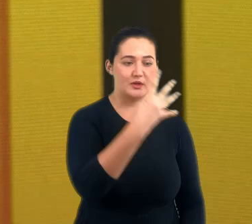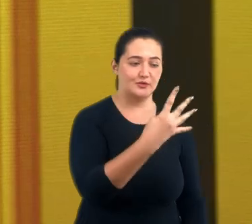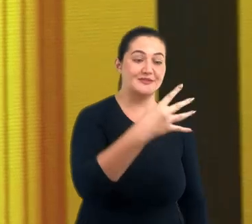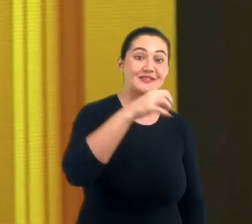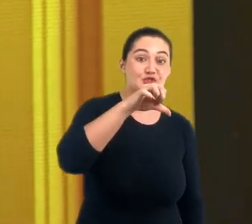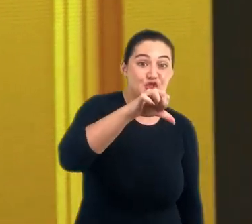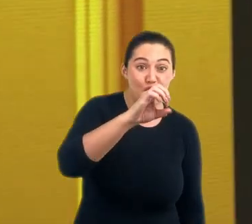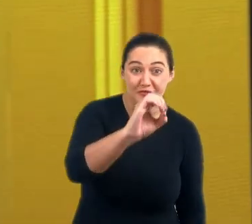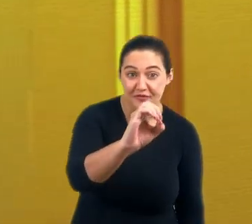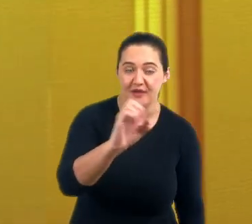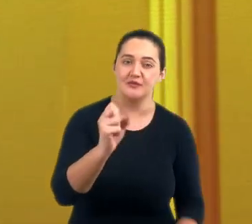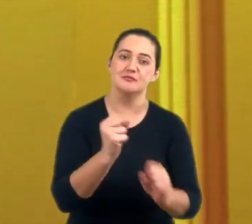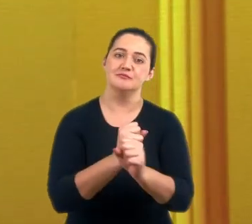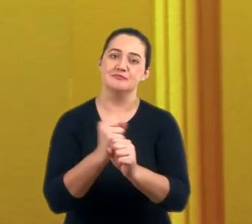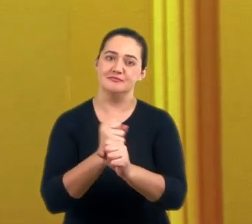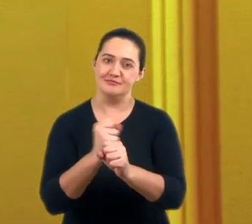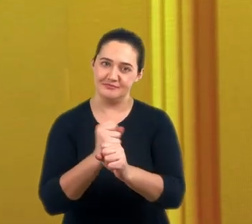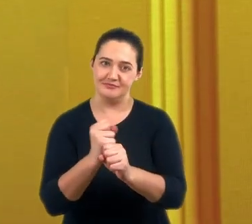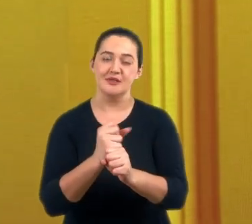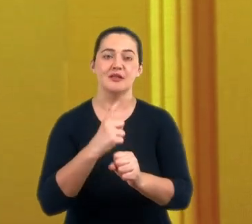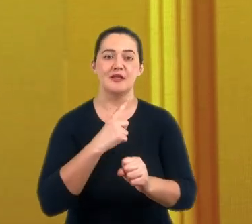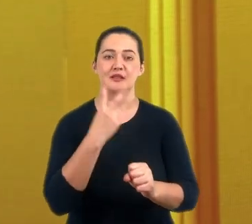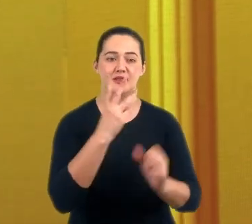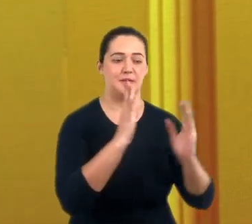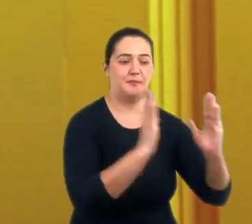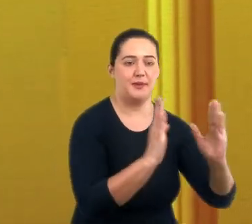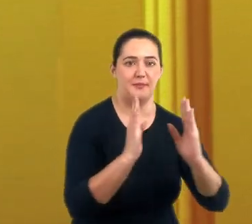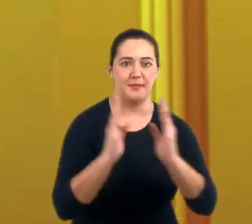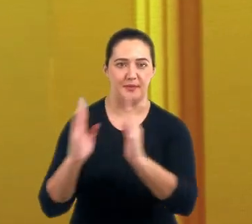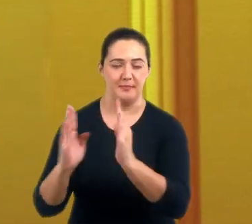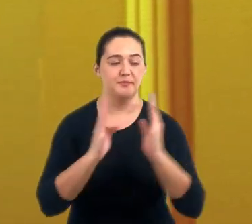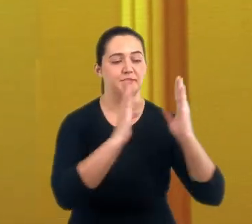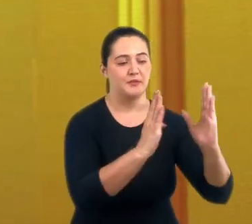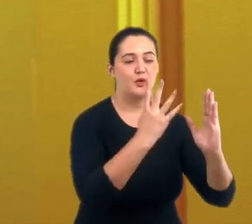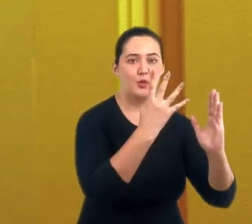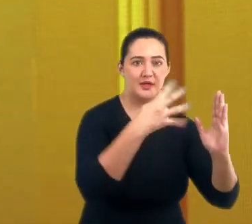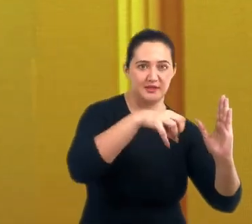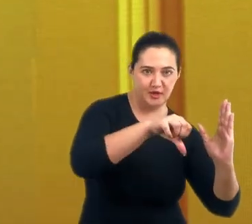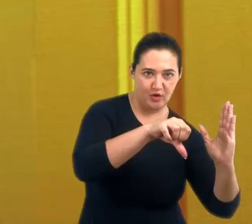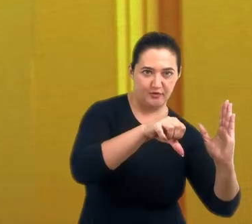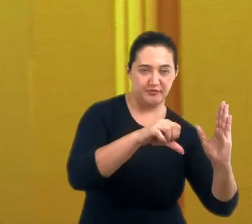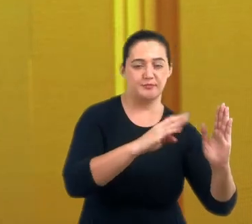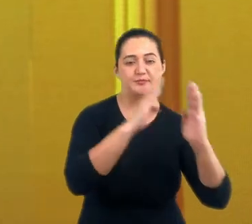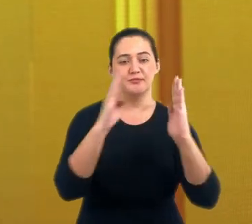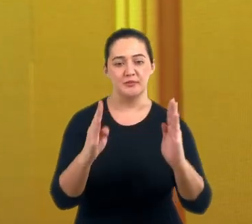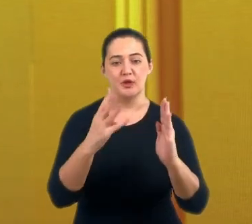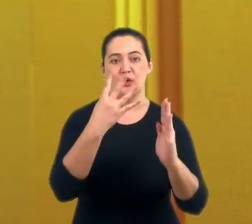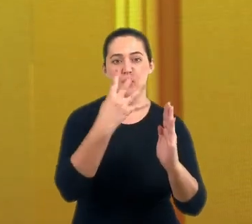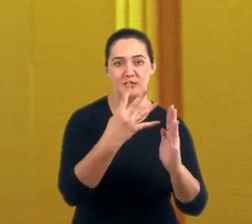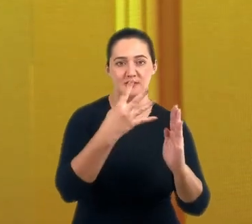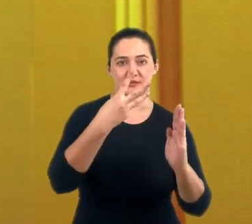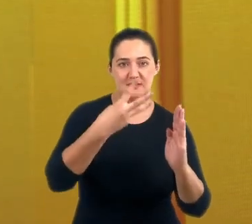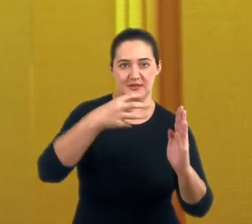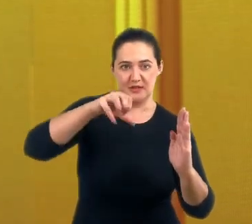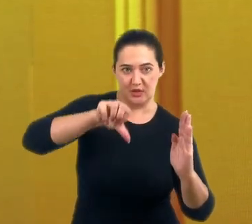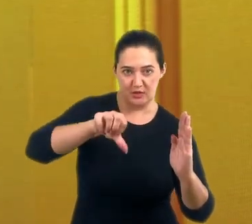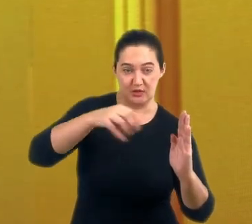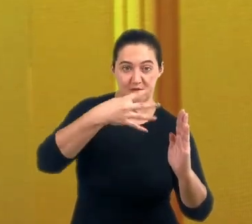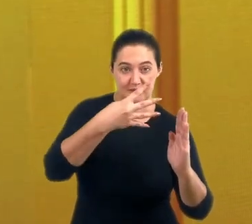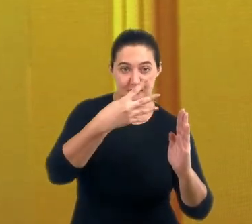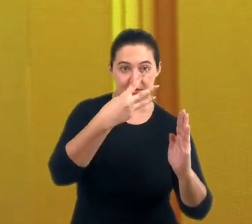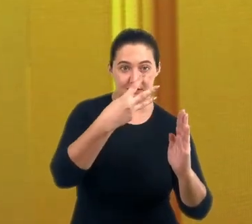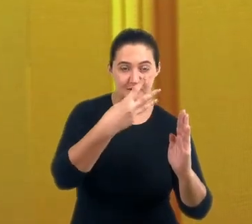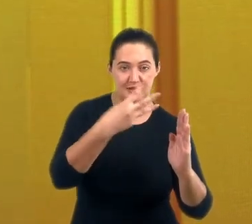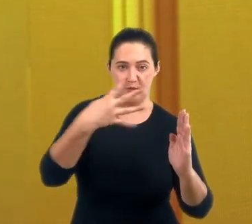490 anos em 3 períodos menores. Um período de 49 anos, um de 434 anos